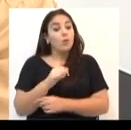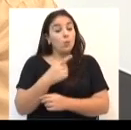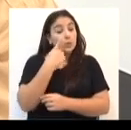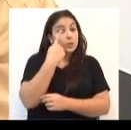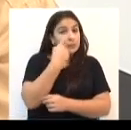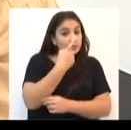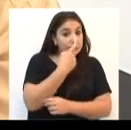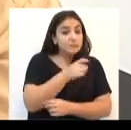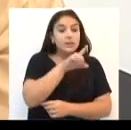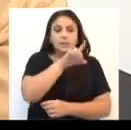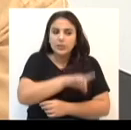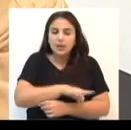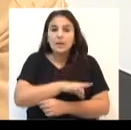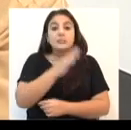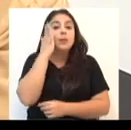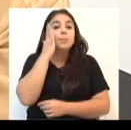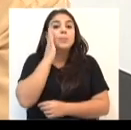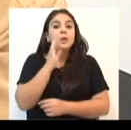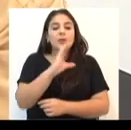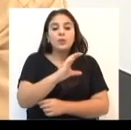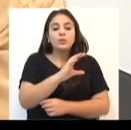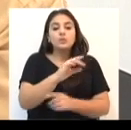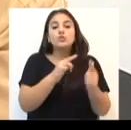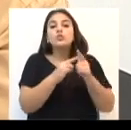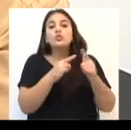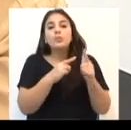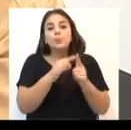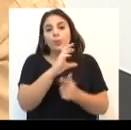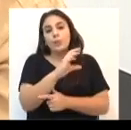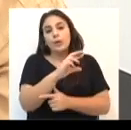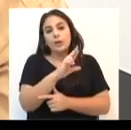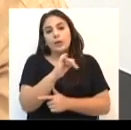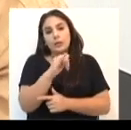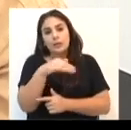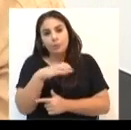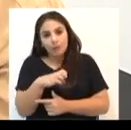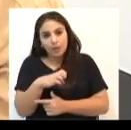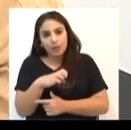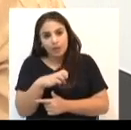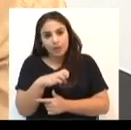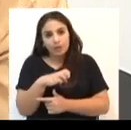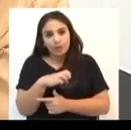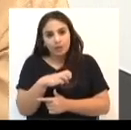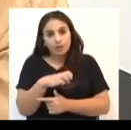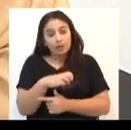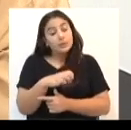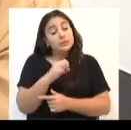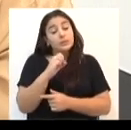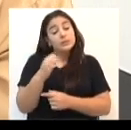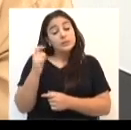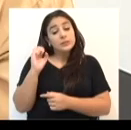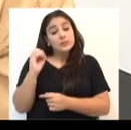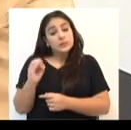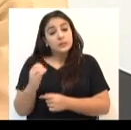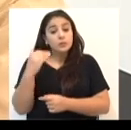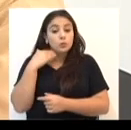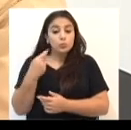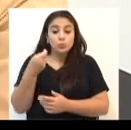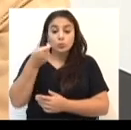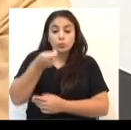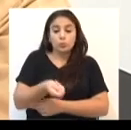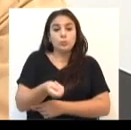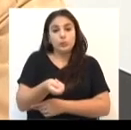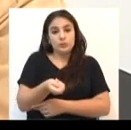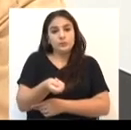que foi cometido. E essa pessoa, sim, ela tem que ser punida pelo crime que ela cometeu. Cabe ao juiz sentenciar